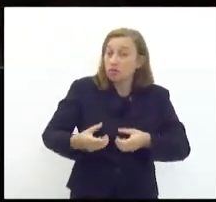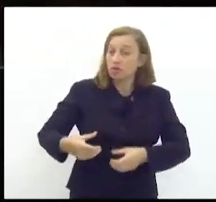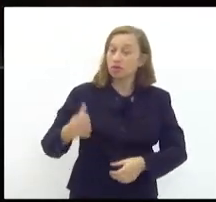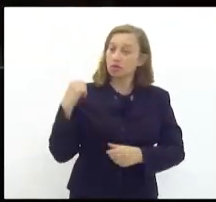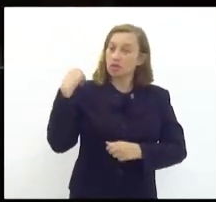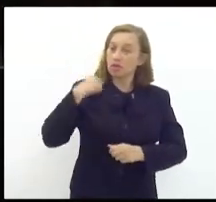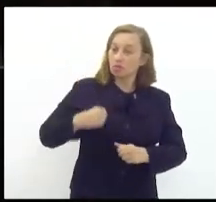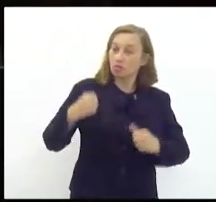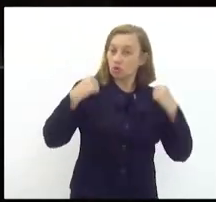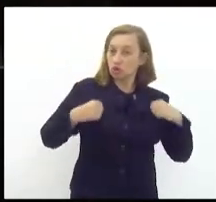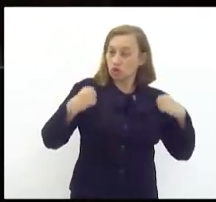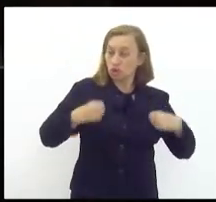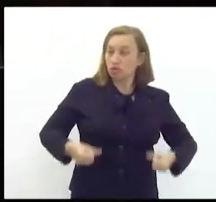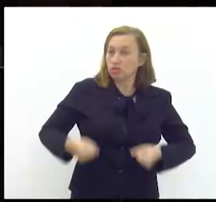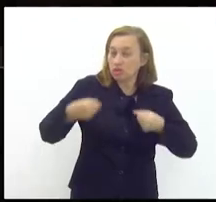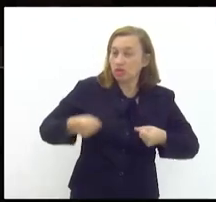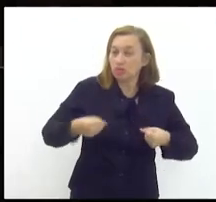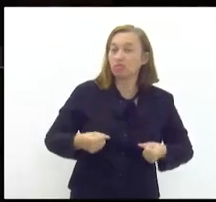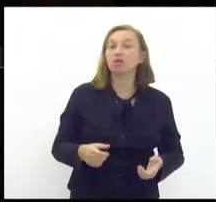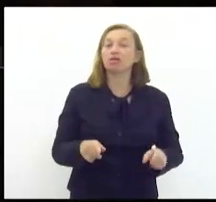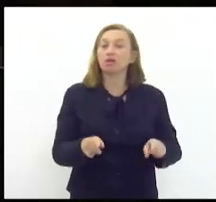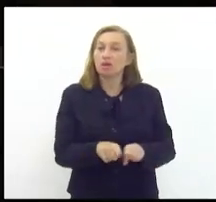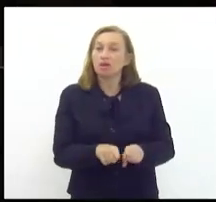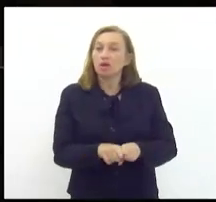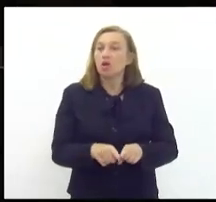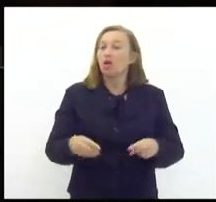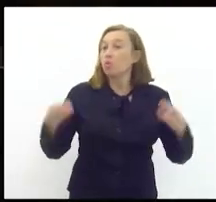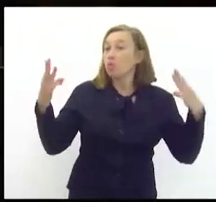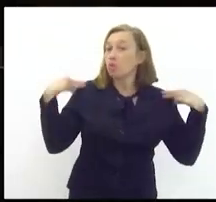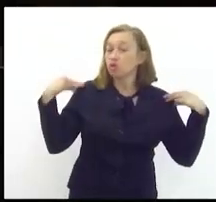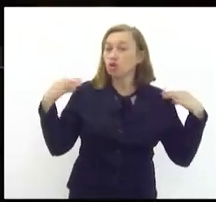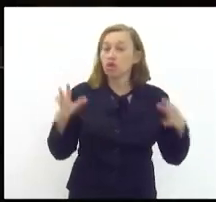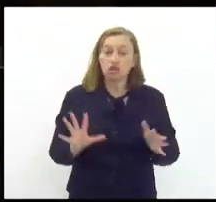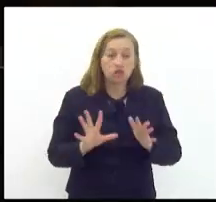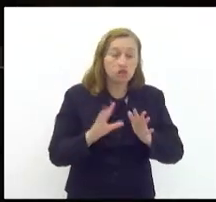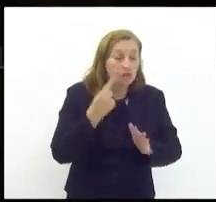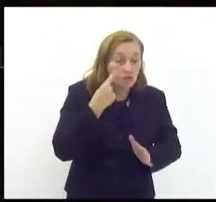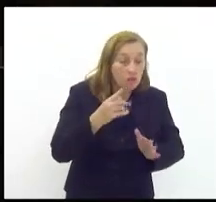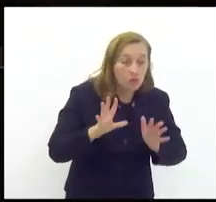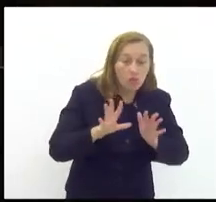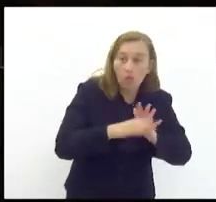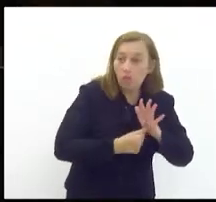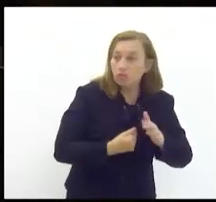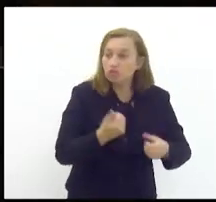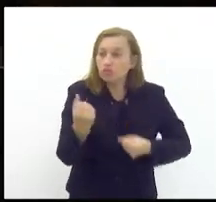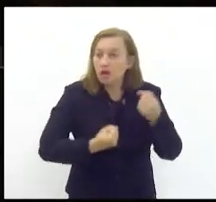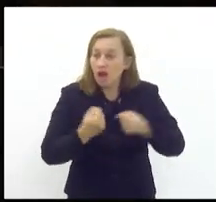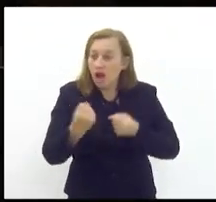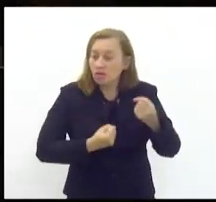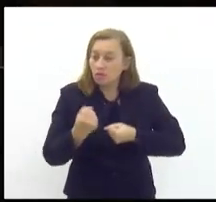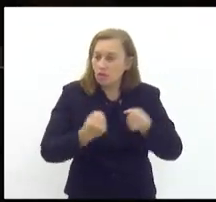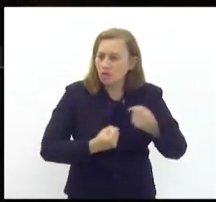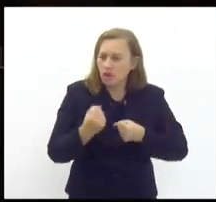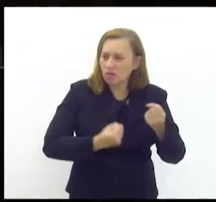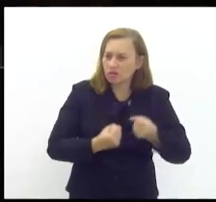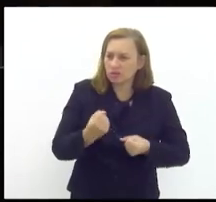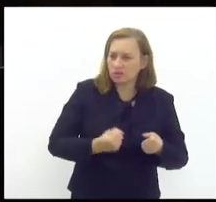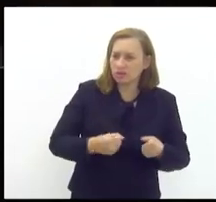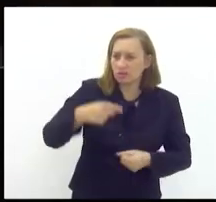região de Maricá Motorista tem carro roubados e pertence furtados na praia de Itaipuaçu carro é Furtado no Jardim Atlântico